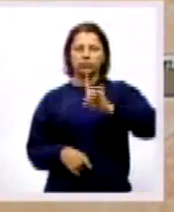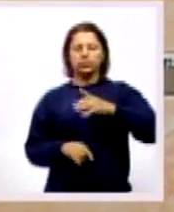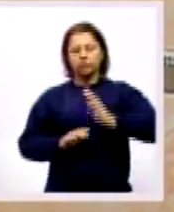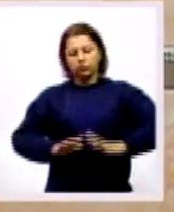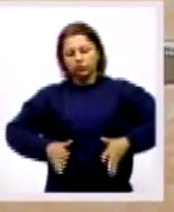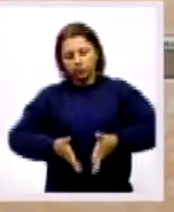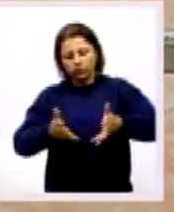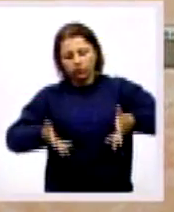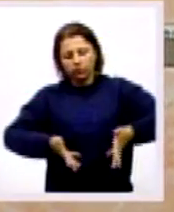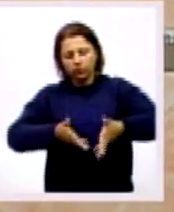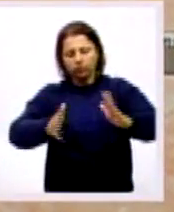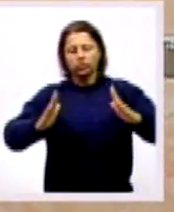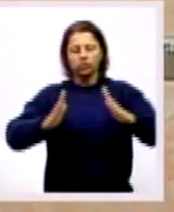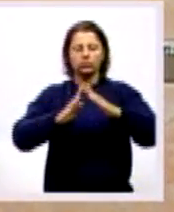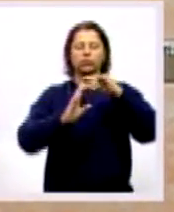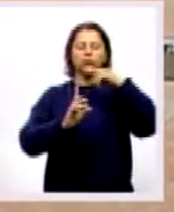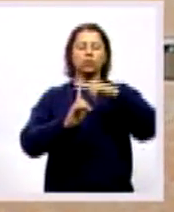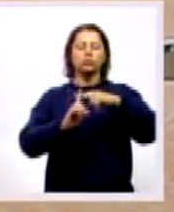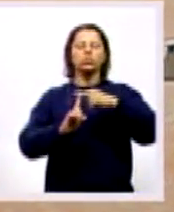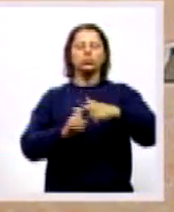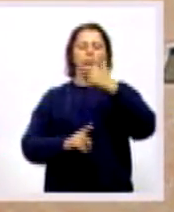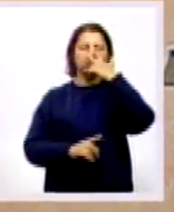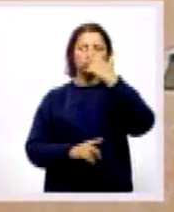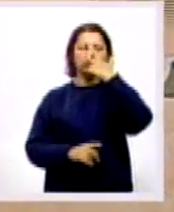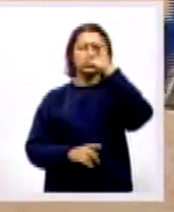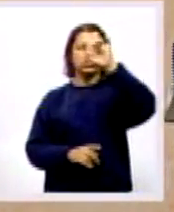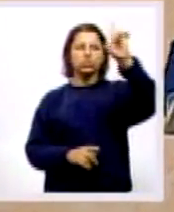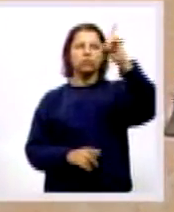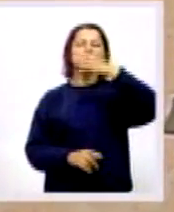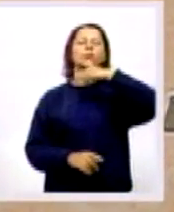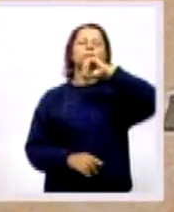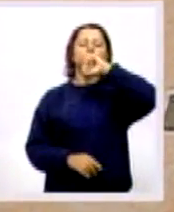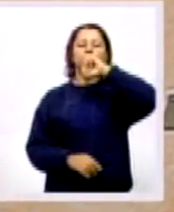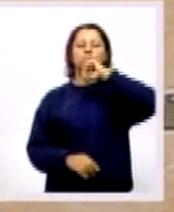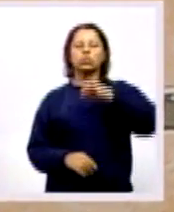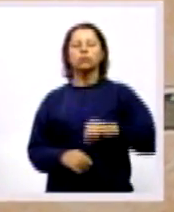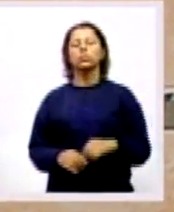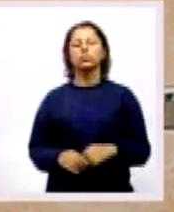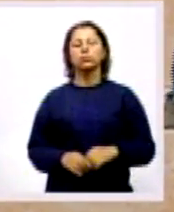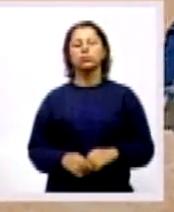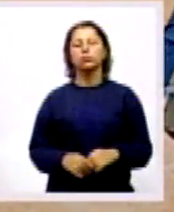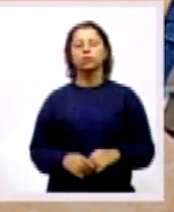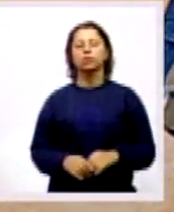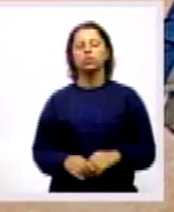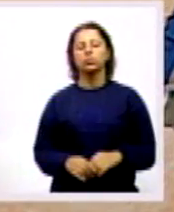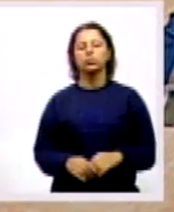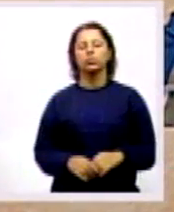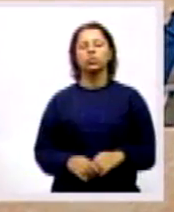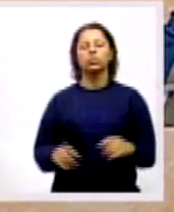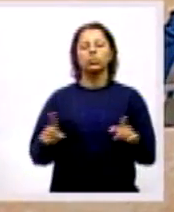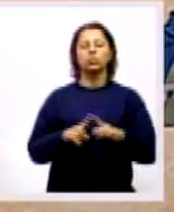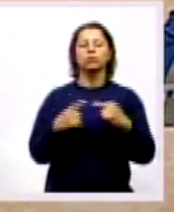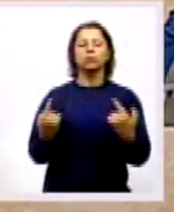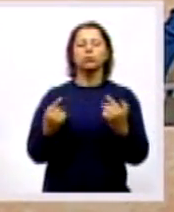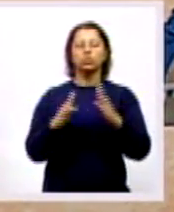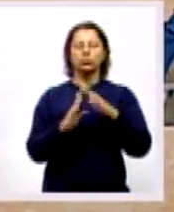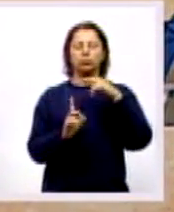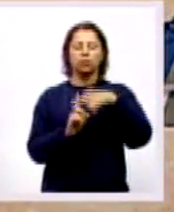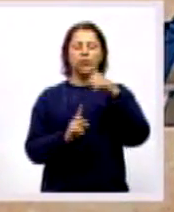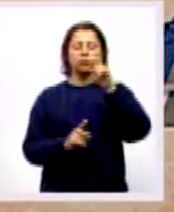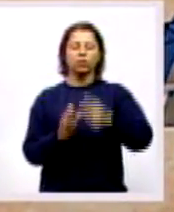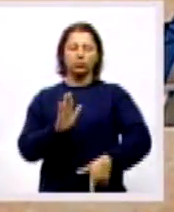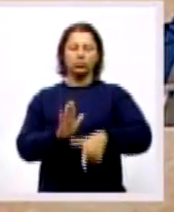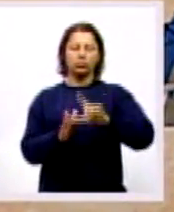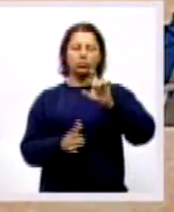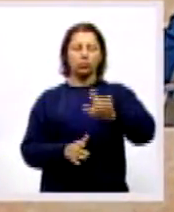que faz a igreja assemelhar-se ao seu fundador. Só que essa igreja, antes de ser